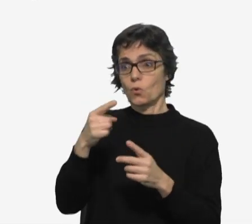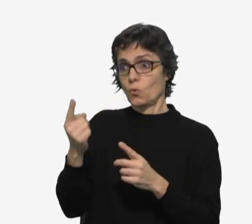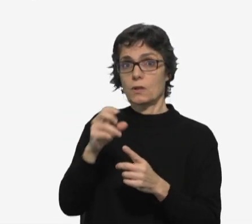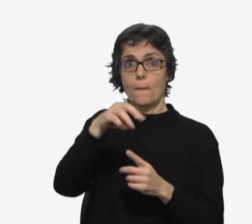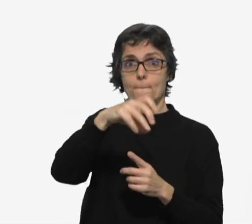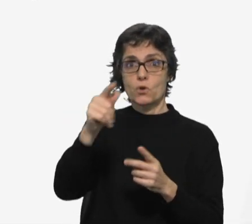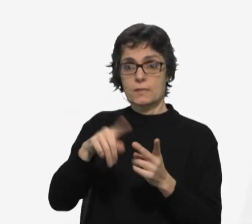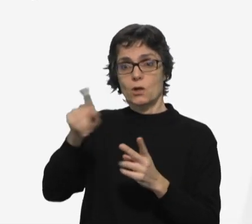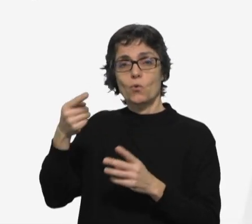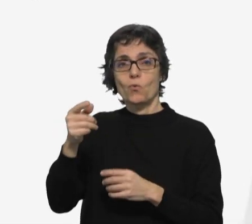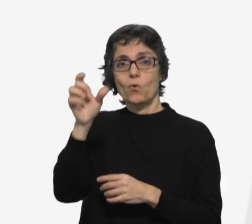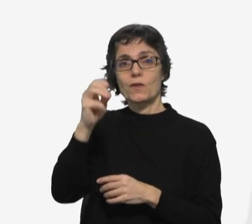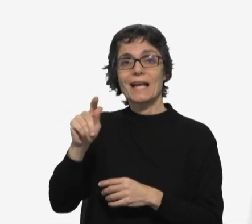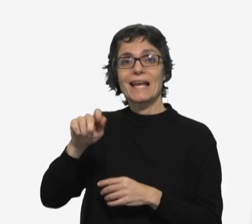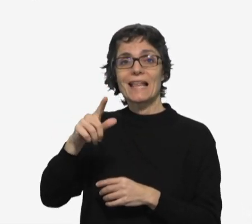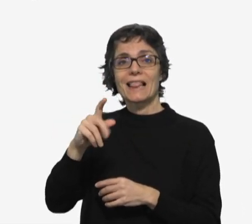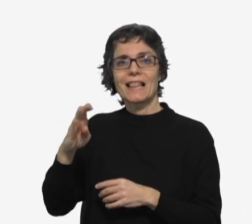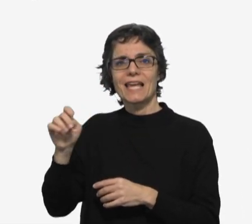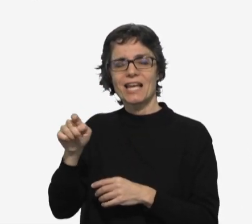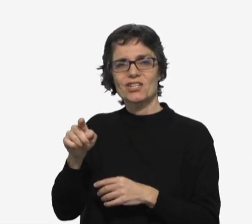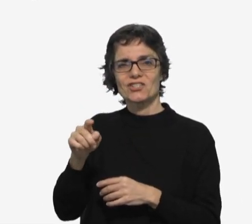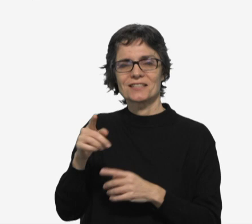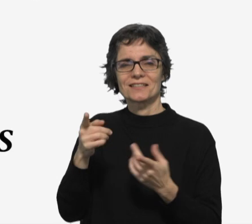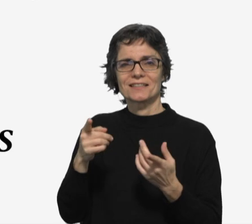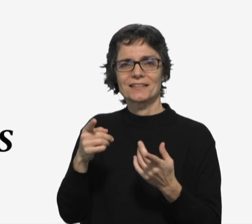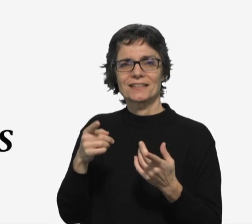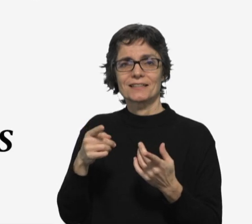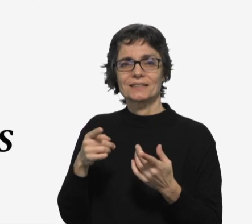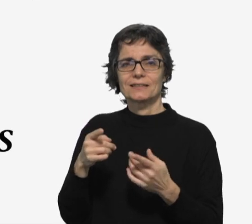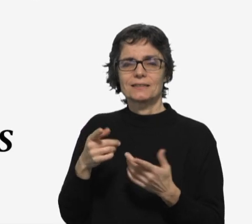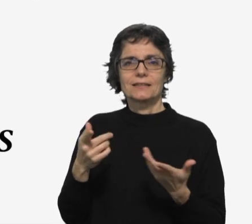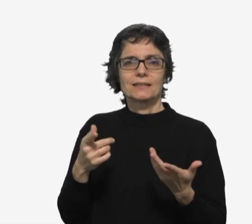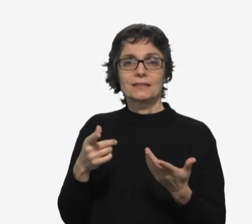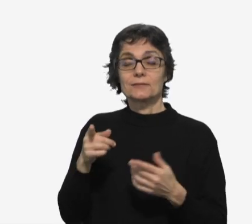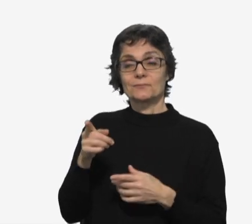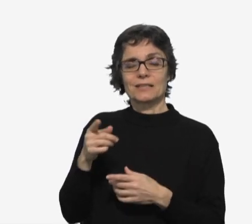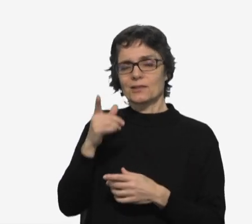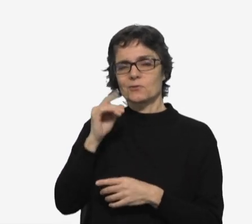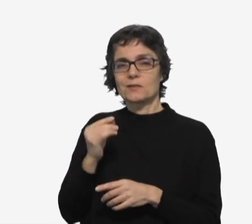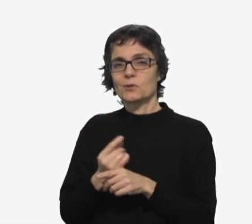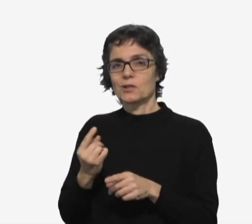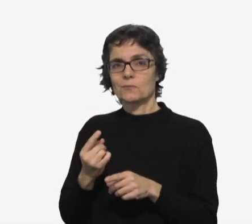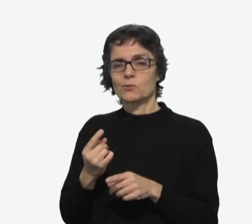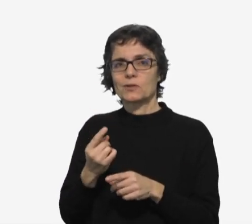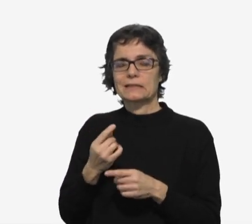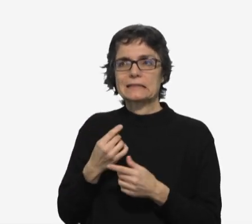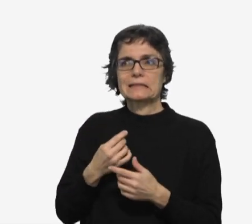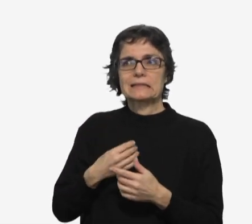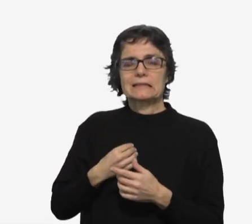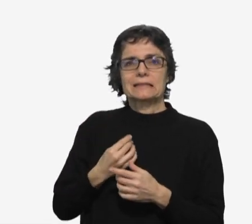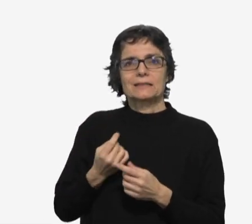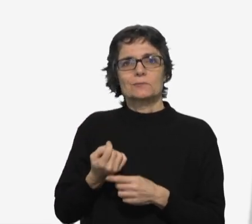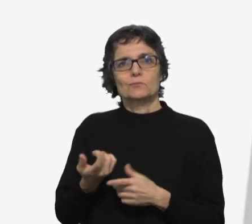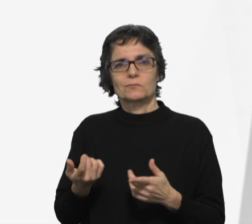Moisés, outra para Elias. Não sabia o que dizia, pois estavam atemorizados.